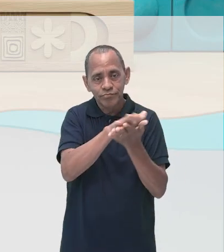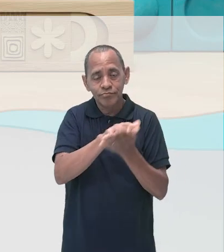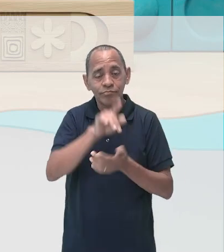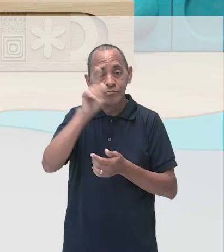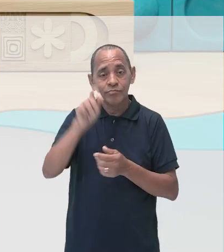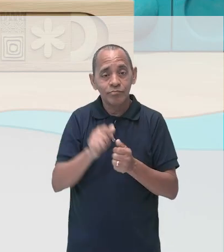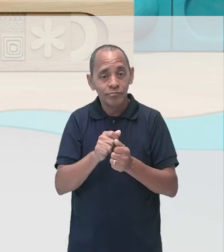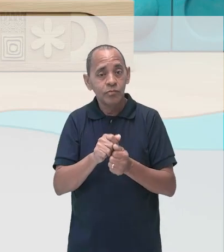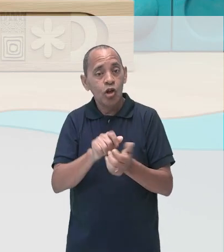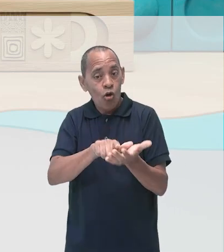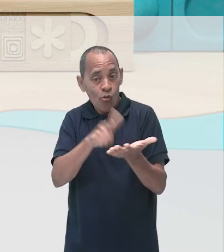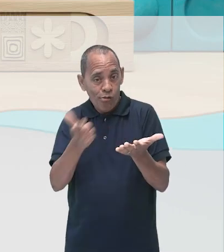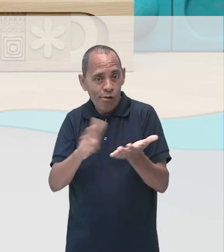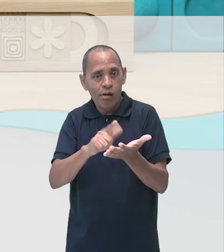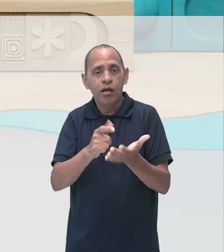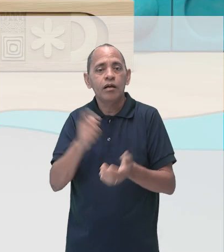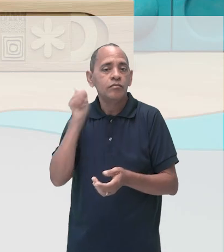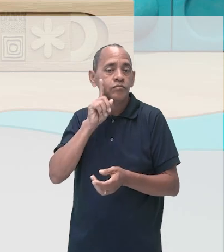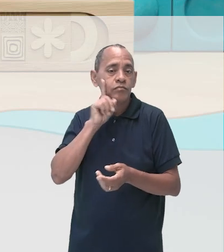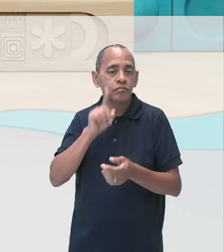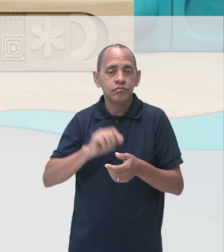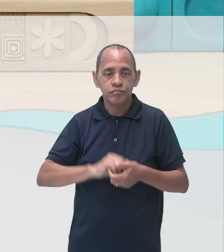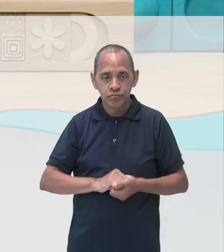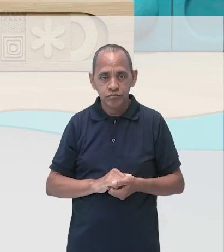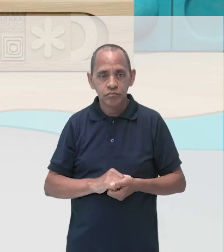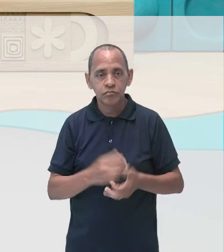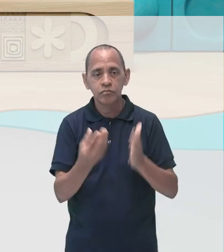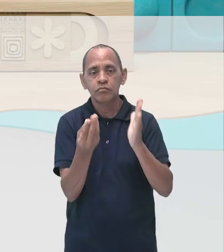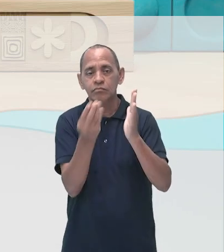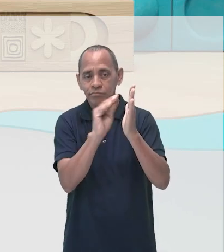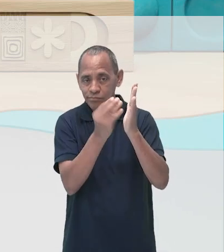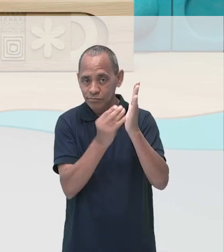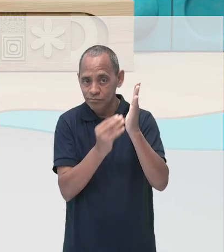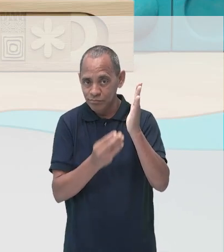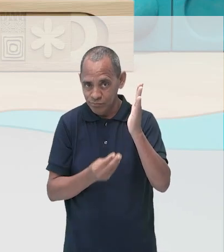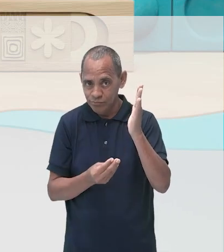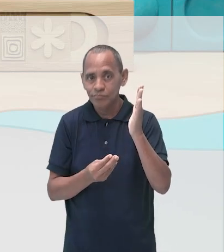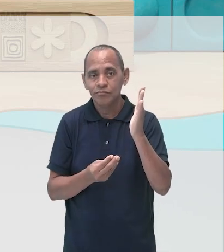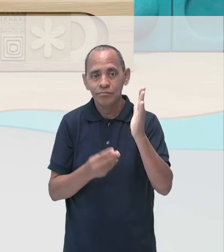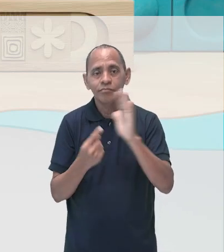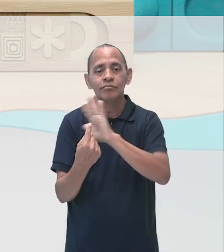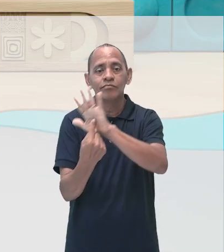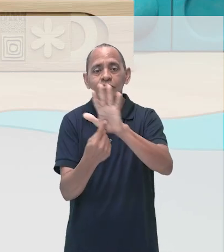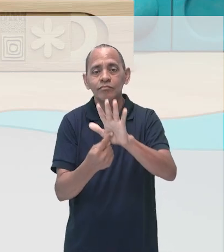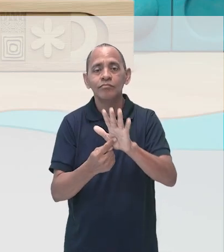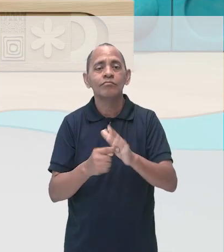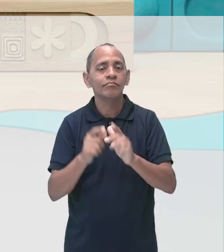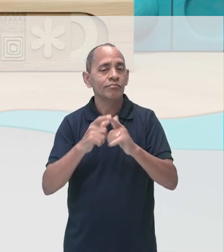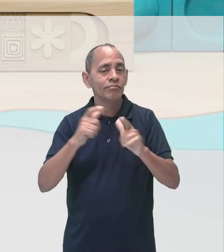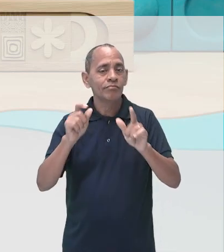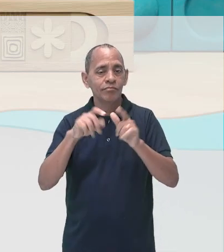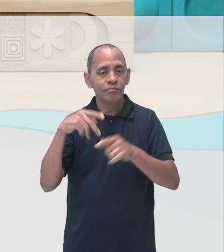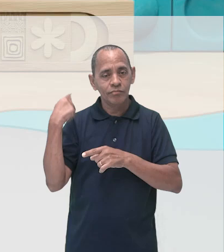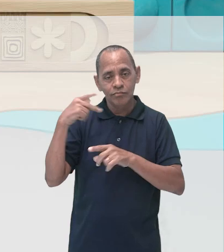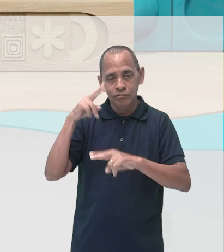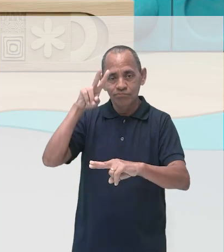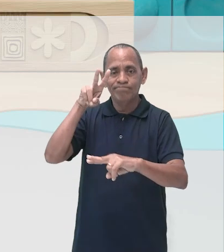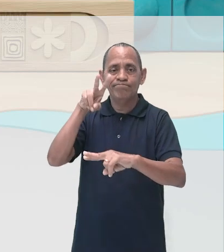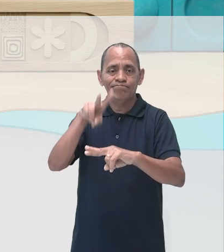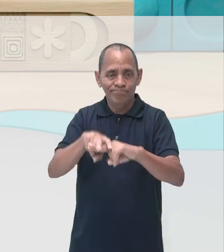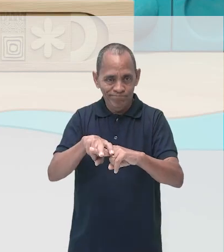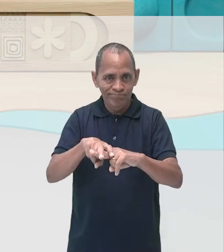York. E ele coloca que nesse relatório demonstra amplamente que a política de